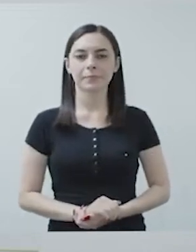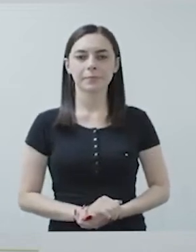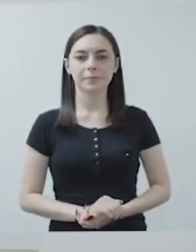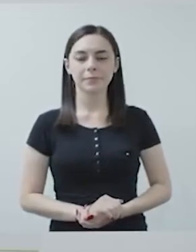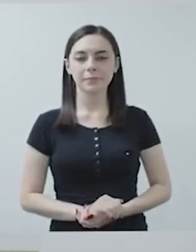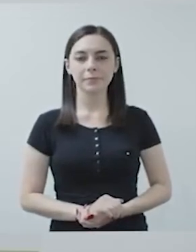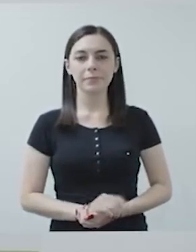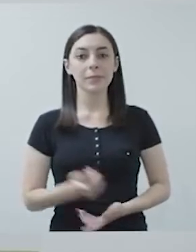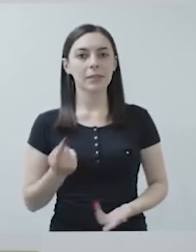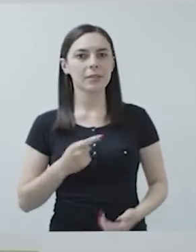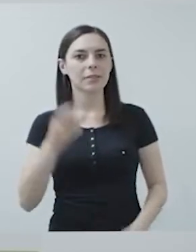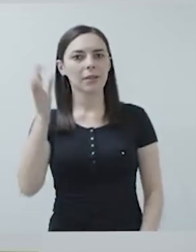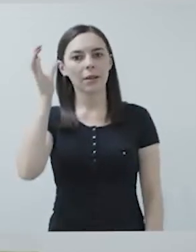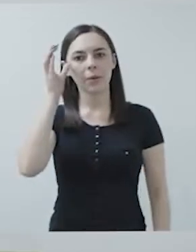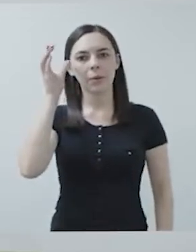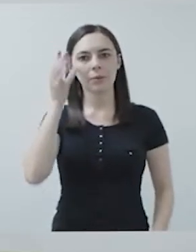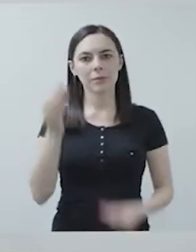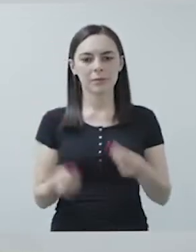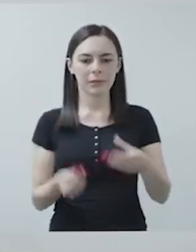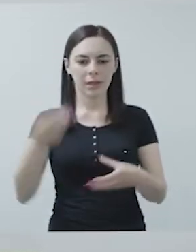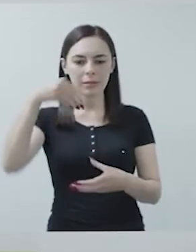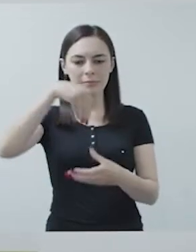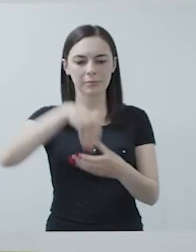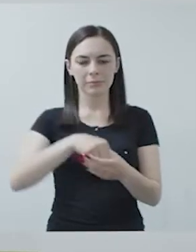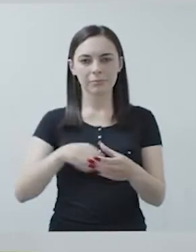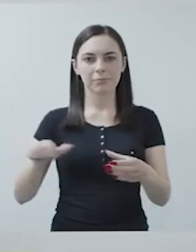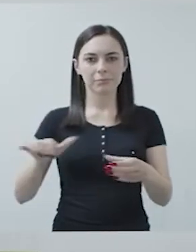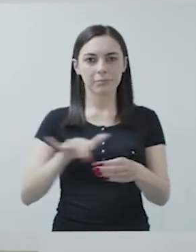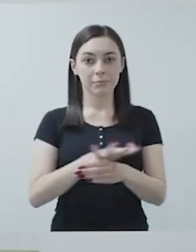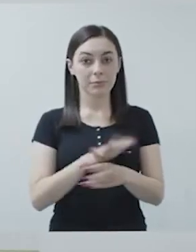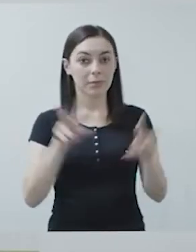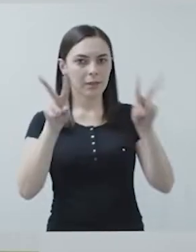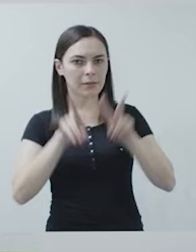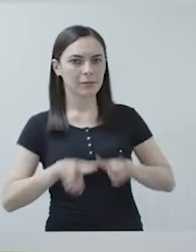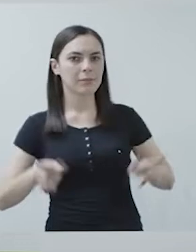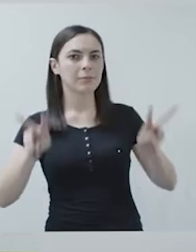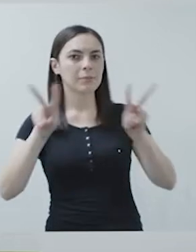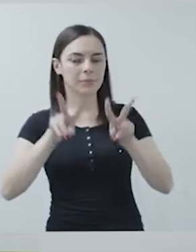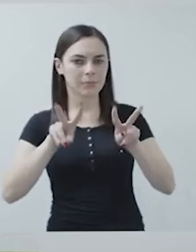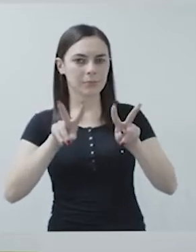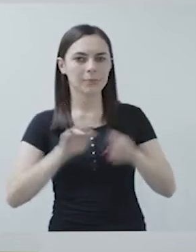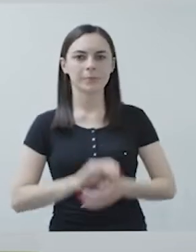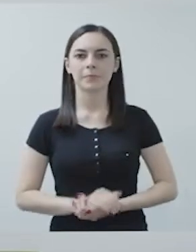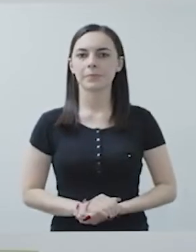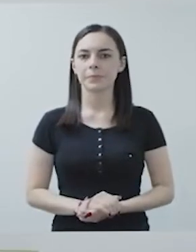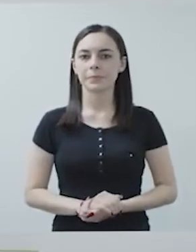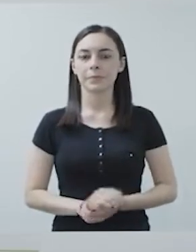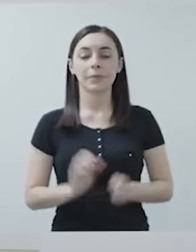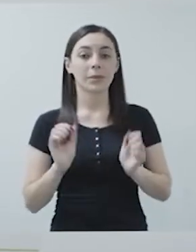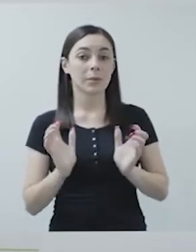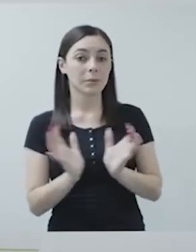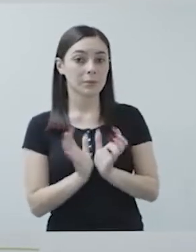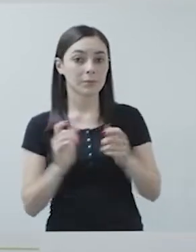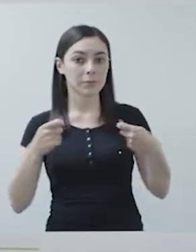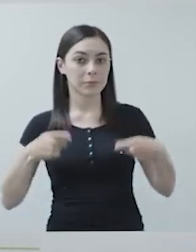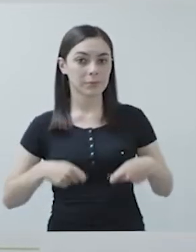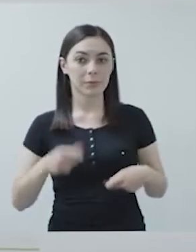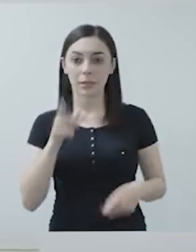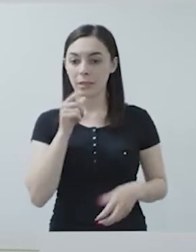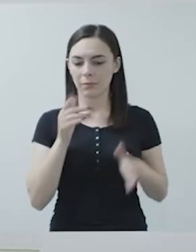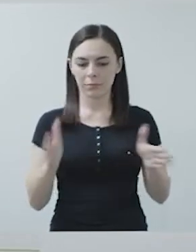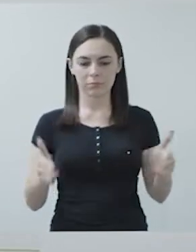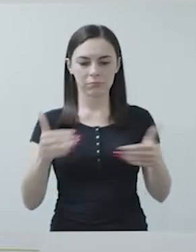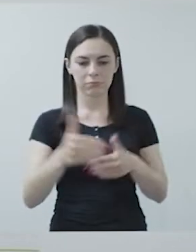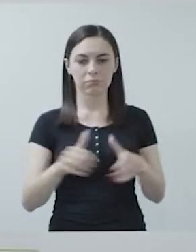é a nossa noção de volume, mas no visual. Então, o conjunto que ela vai precisar para encher todo o aquário é